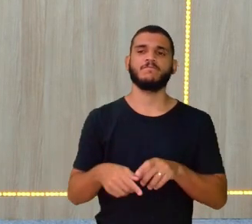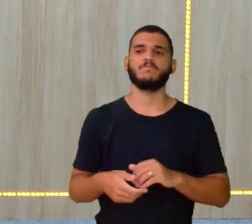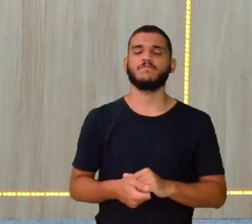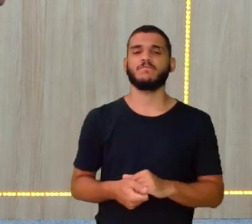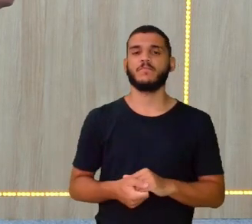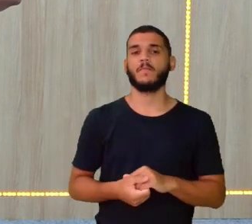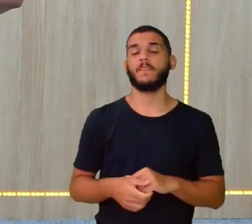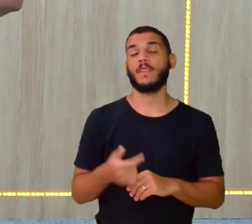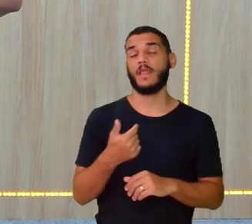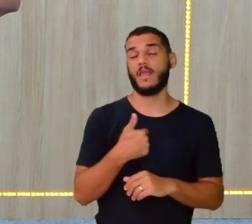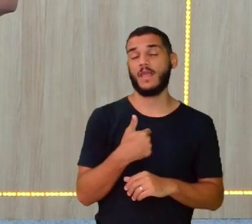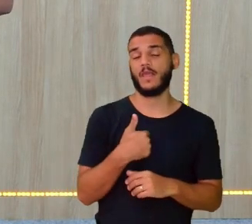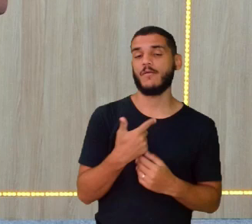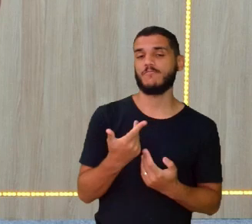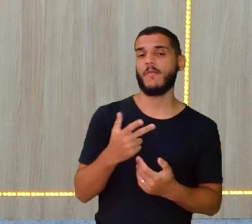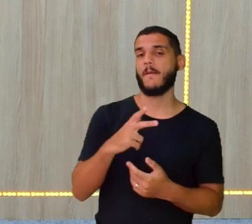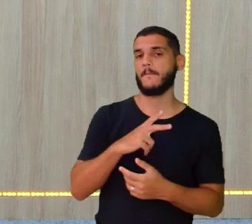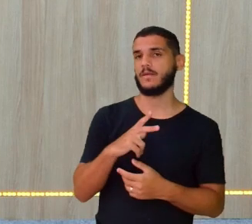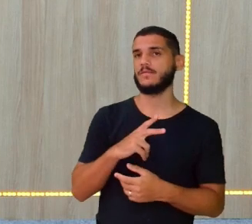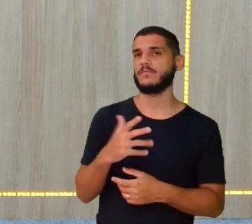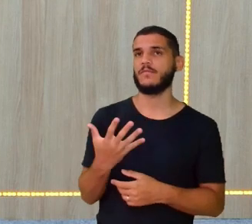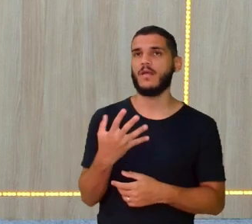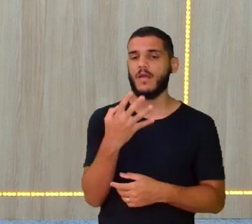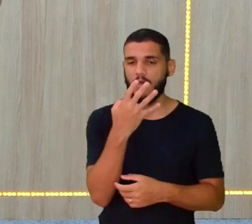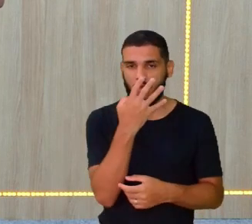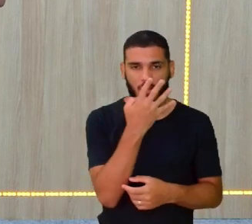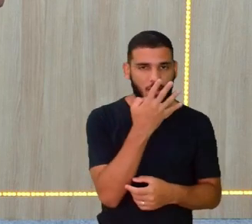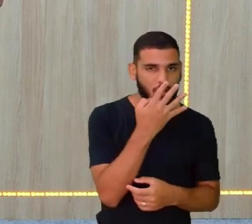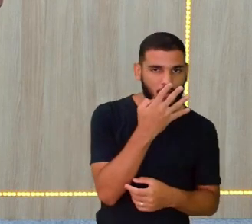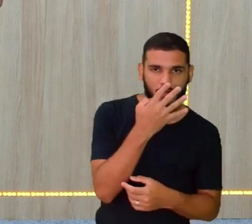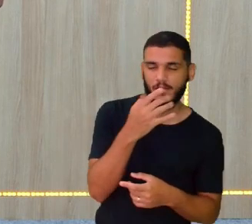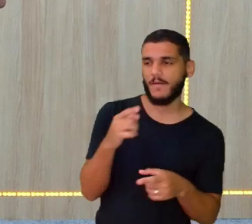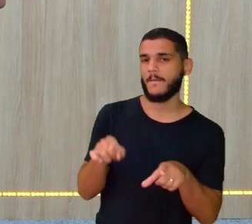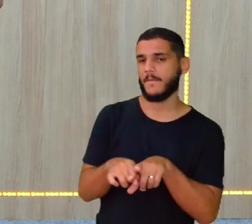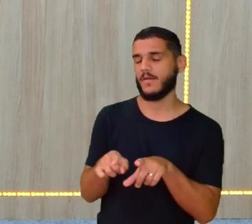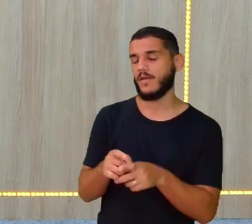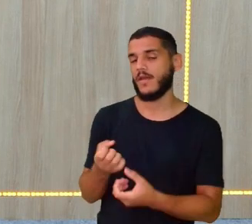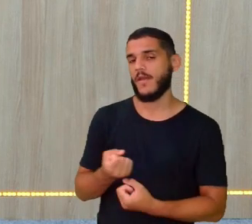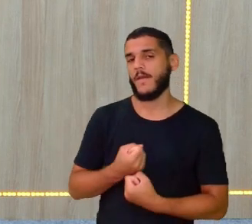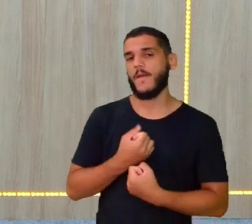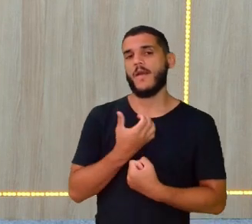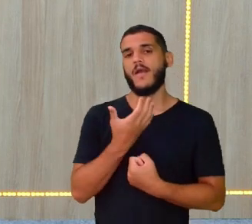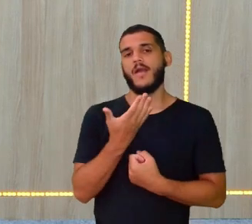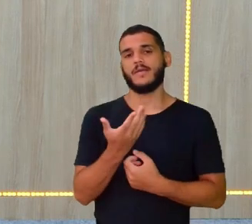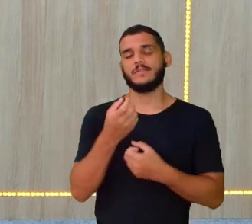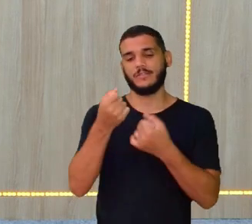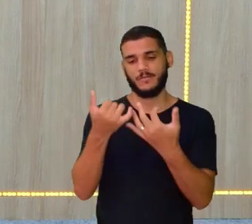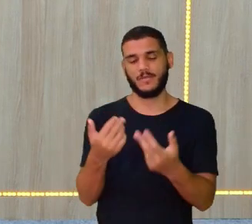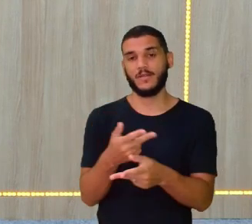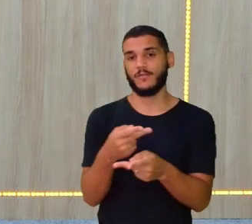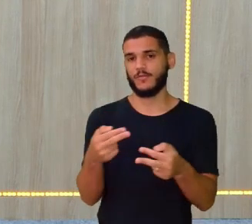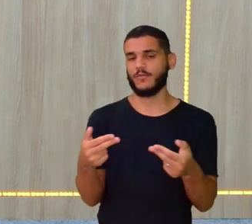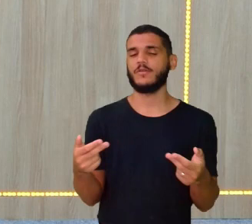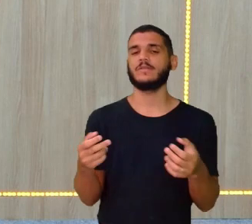Eu particularmente me encanto, não é? Com um poeta que fala das coisas simples, não é? Com